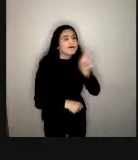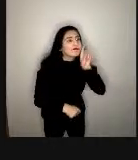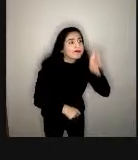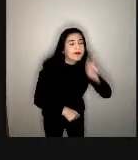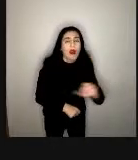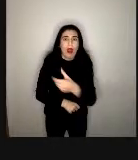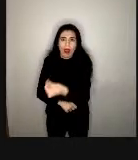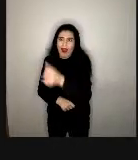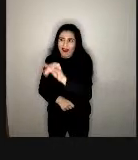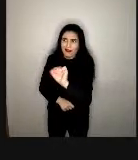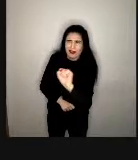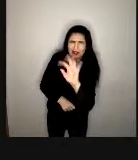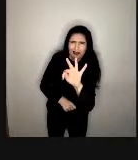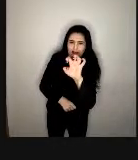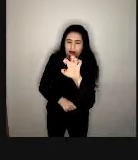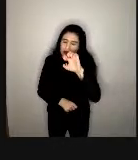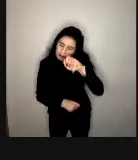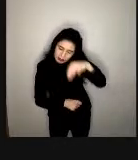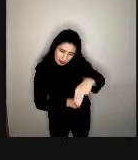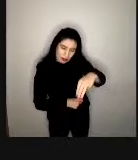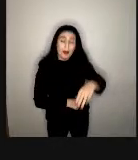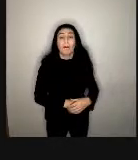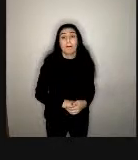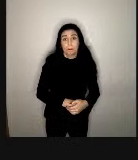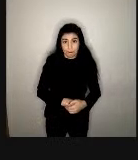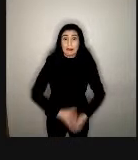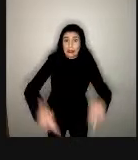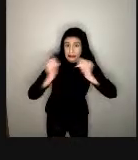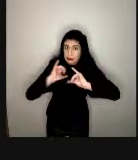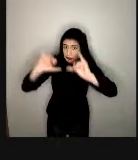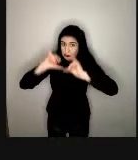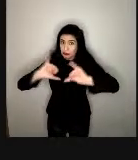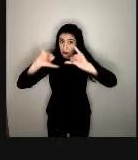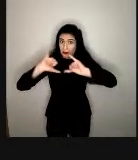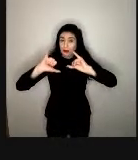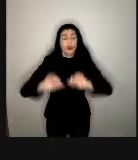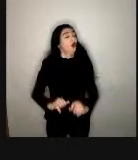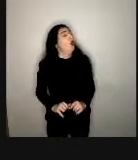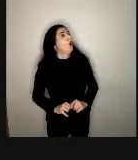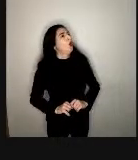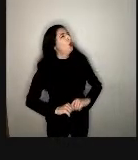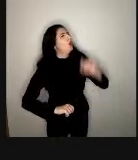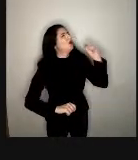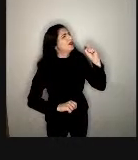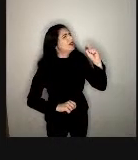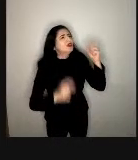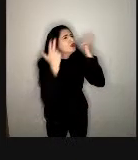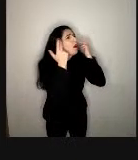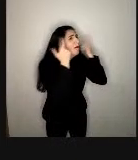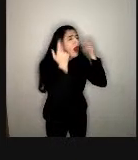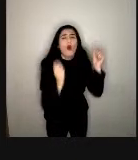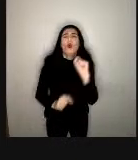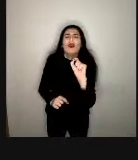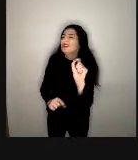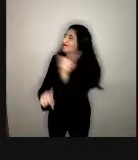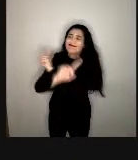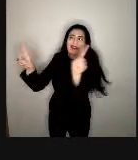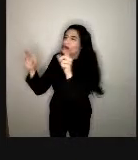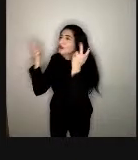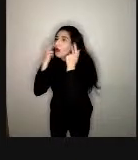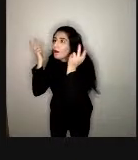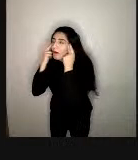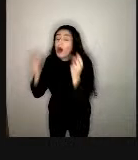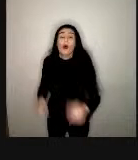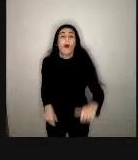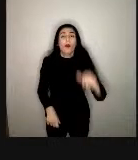gente tinha que levar essas informações do que é e do que não é normal, porque as mulheres não olham para o próprio corpo,